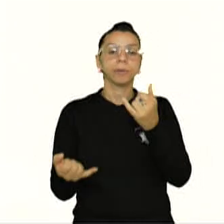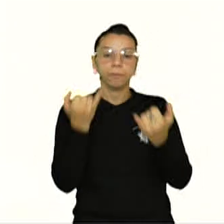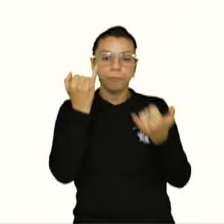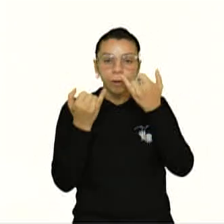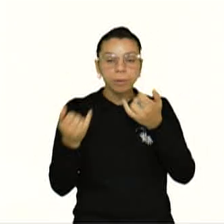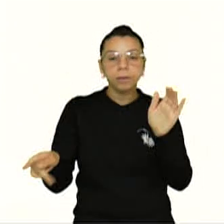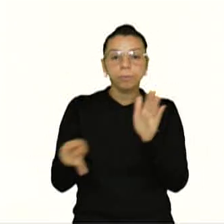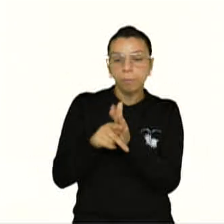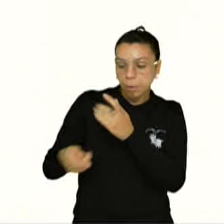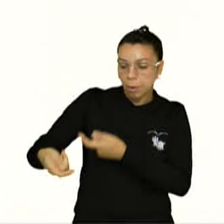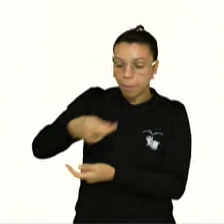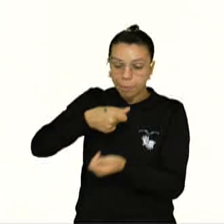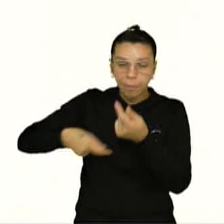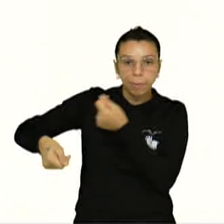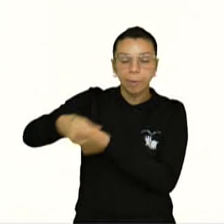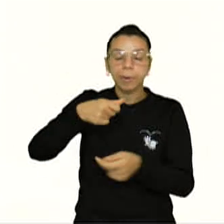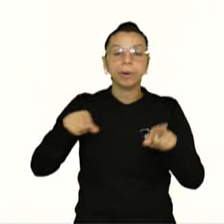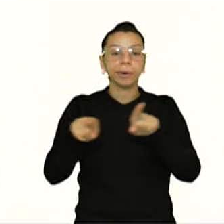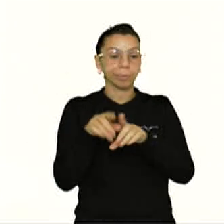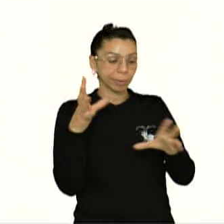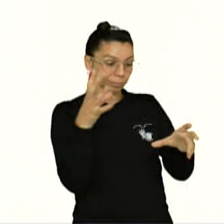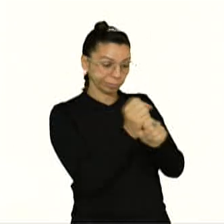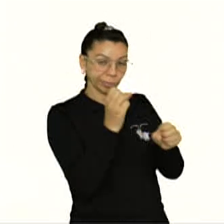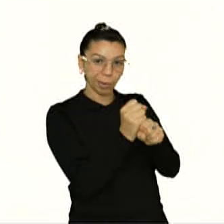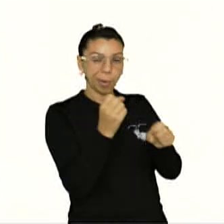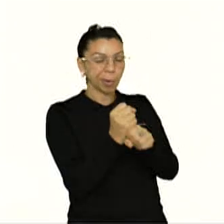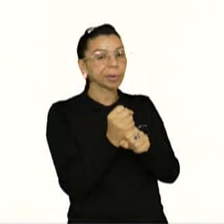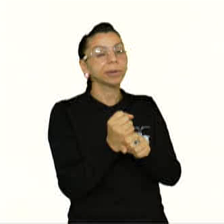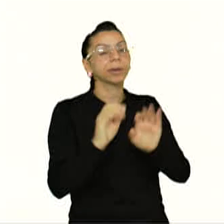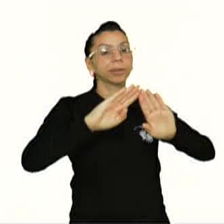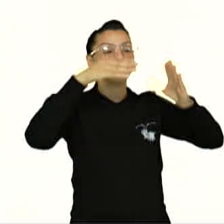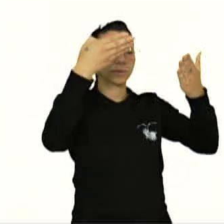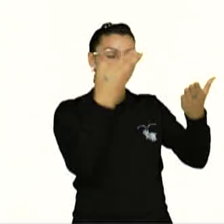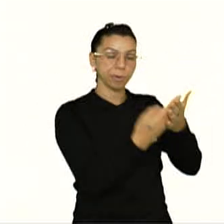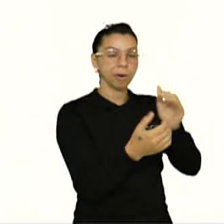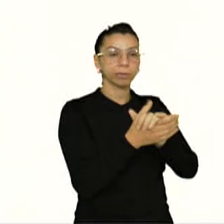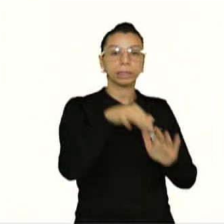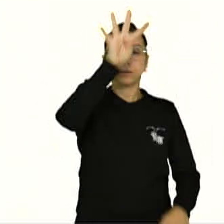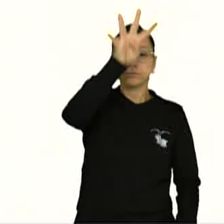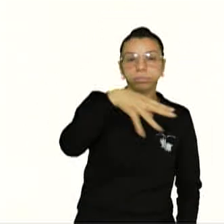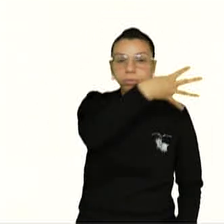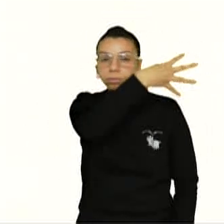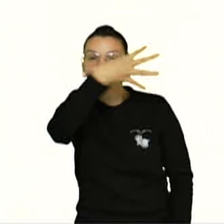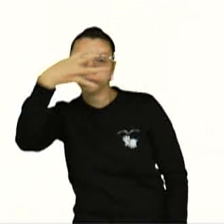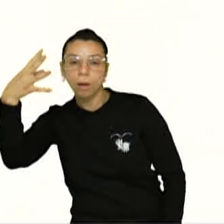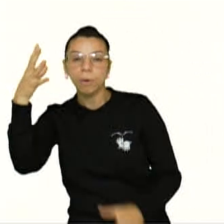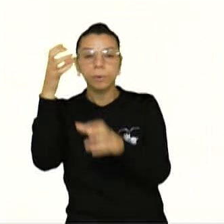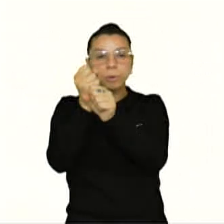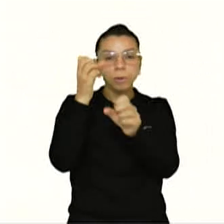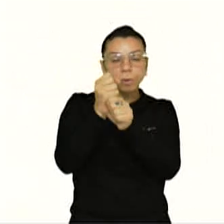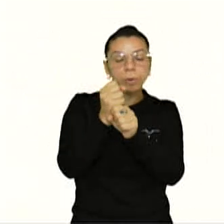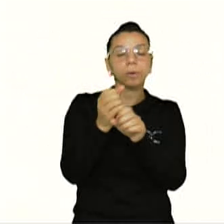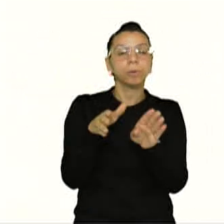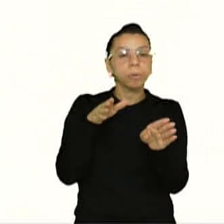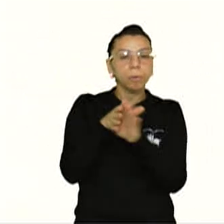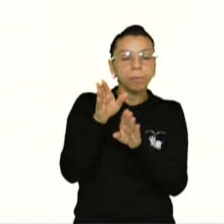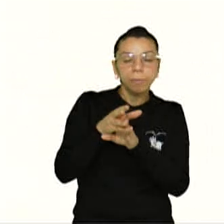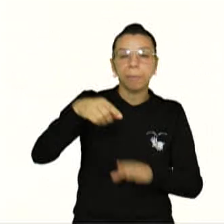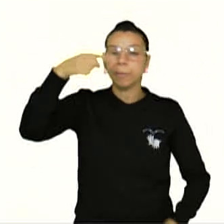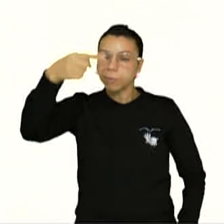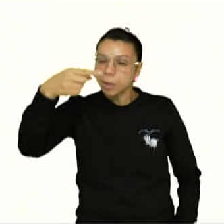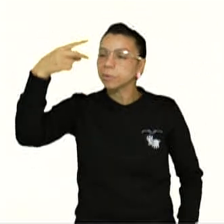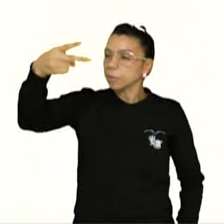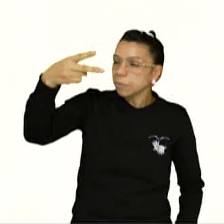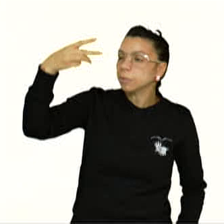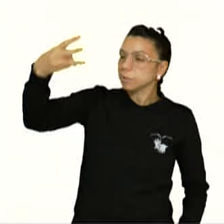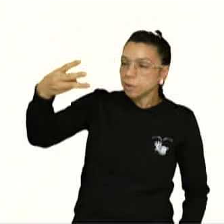financeiros, Coloquei notas escolares, tá ali aquela tabela de notas ali que a professora olha no conselho primeiro, segundo,